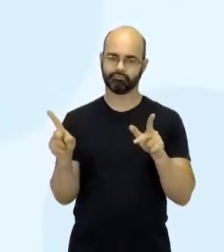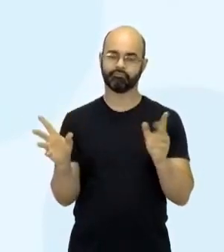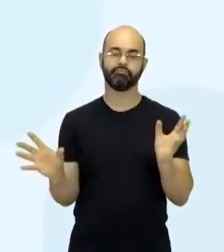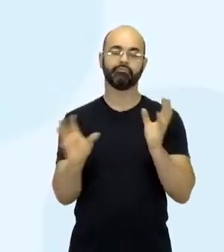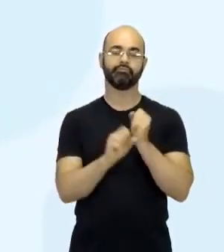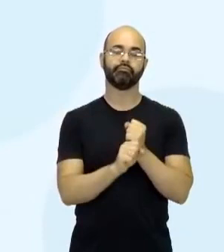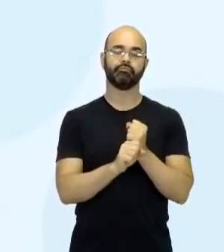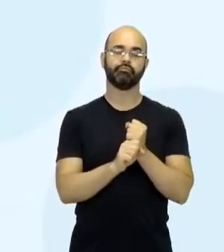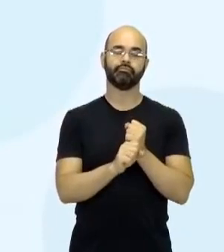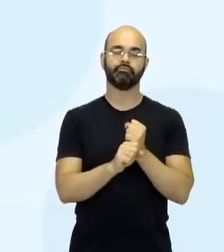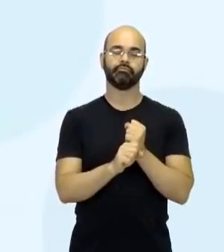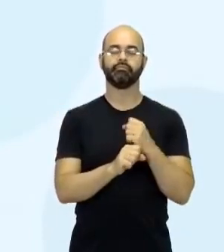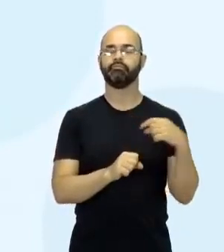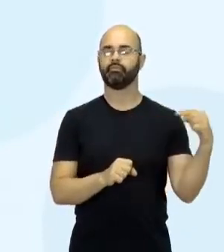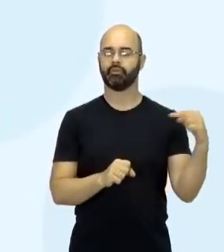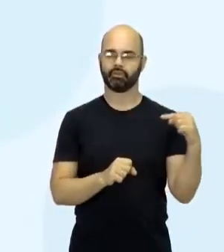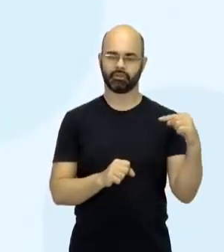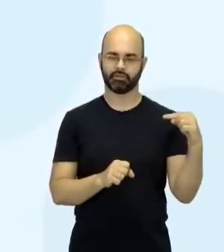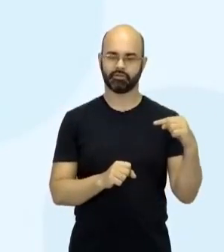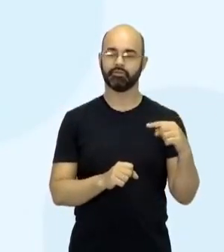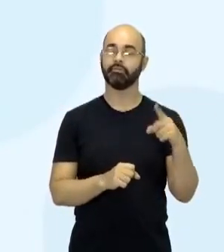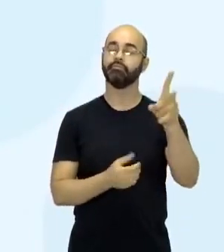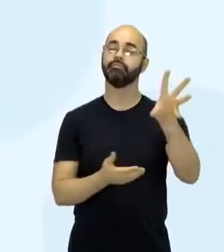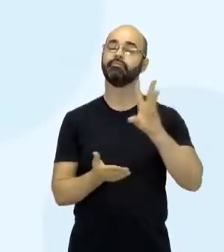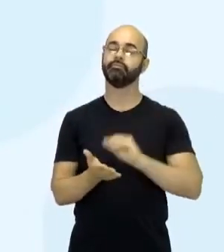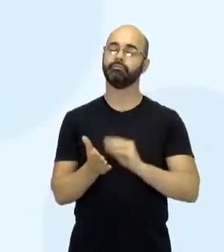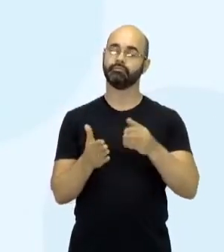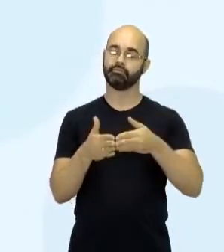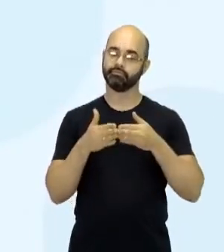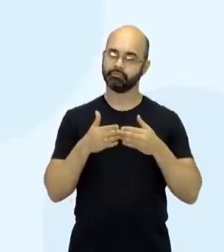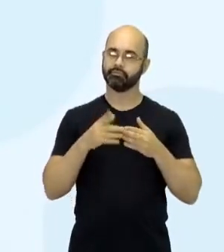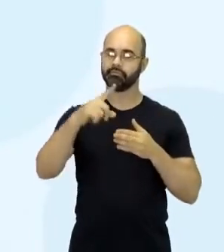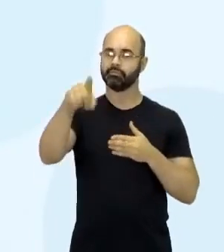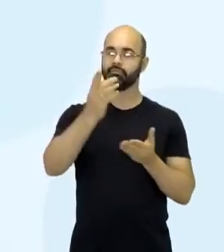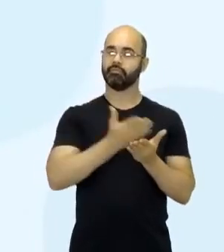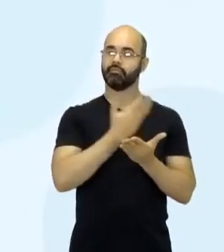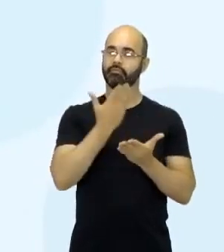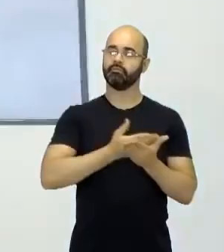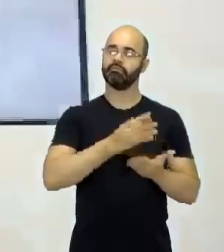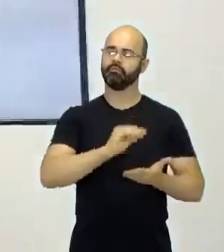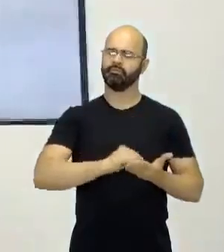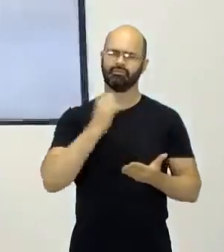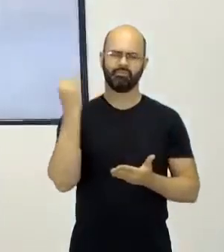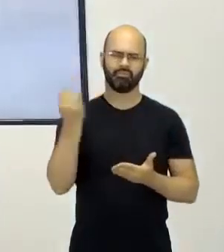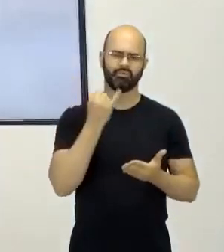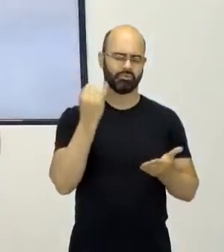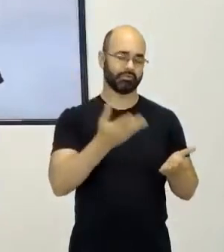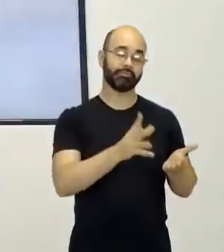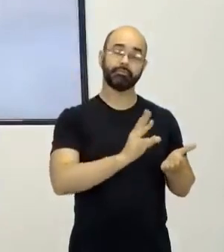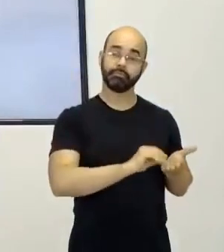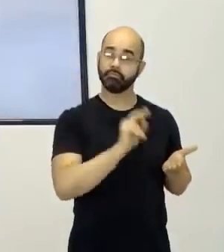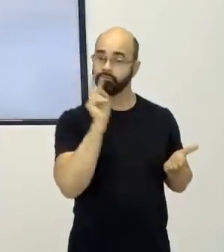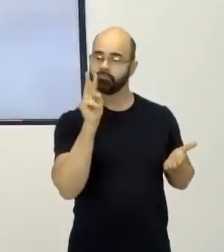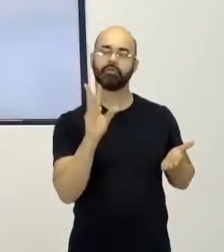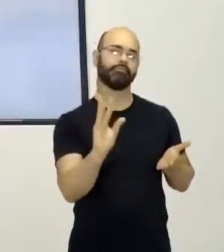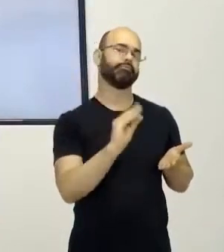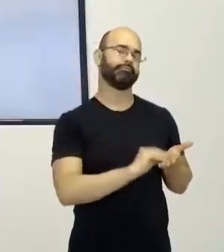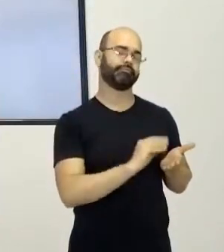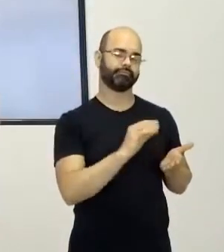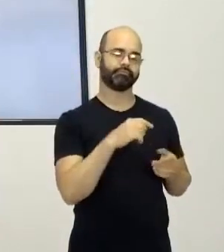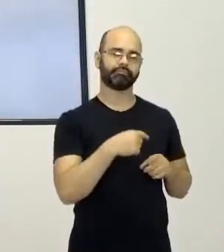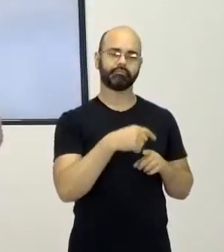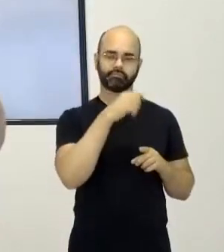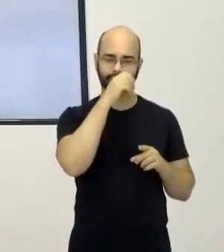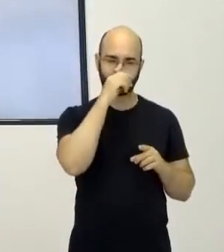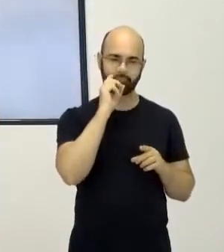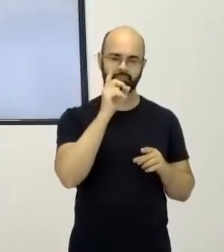resulta em negativo. Anota, por favor, coloque isso no caderno, é muito importante essa relação que vocês vão colocar do...